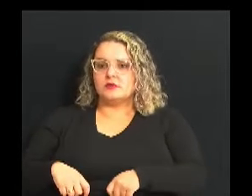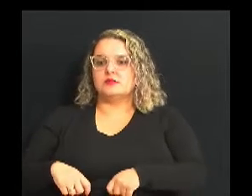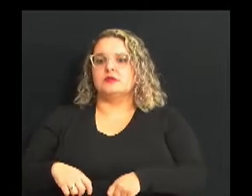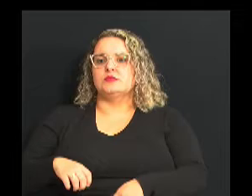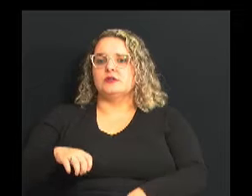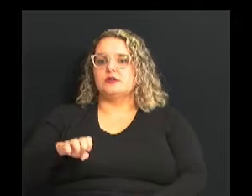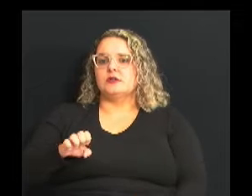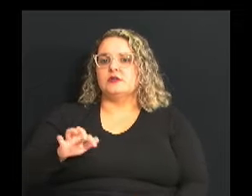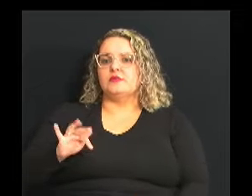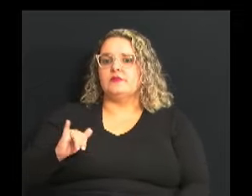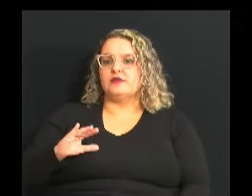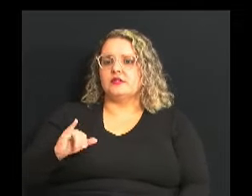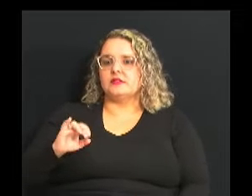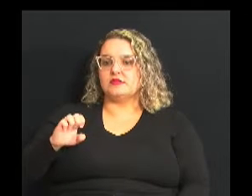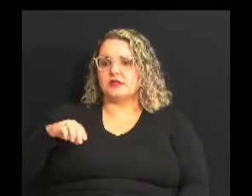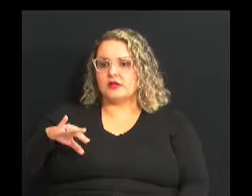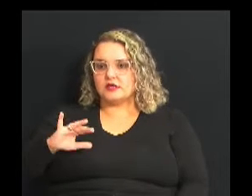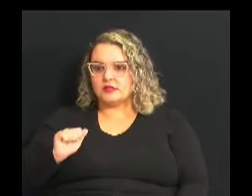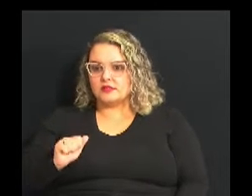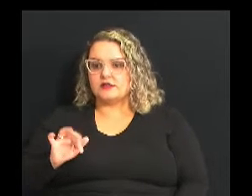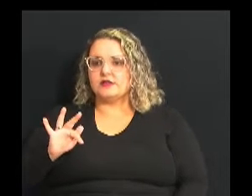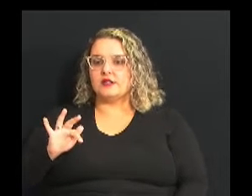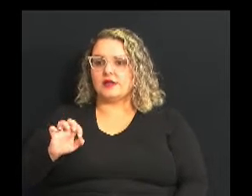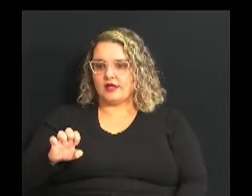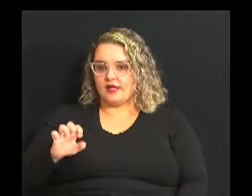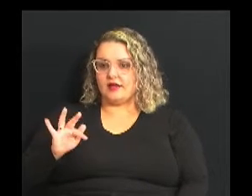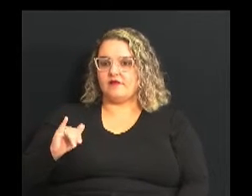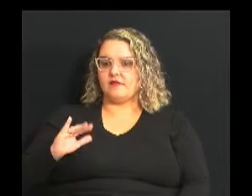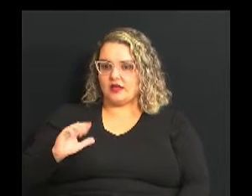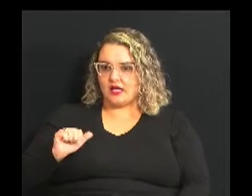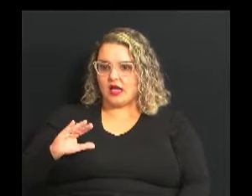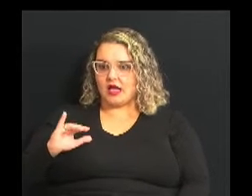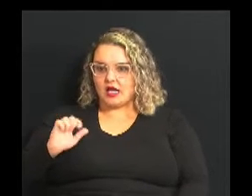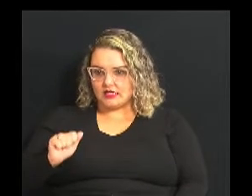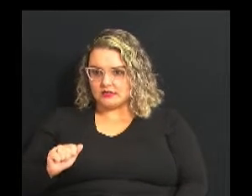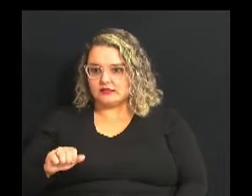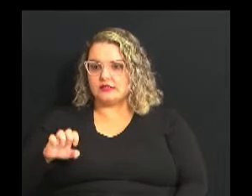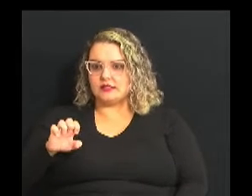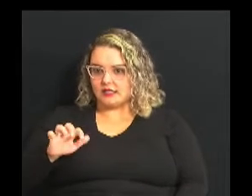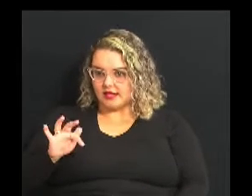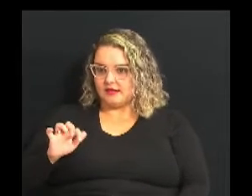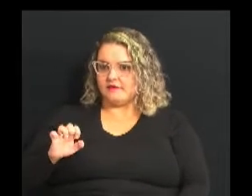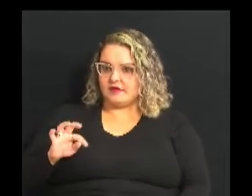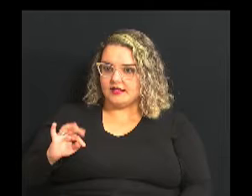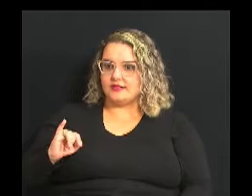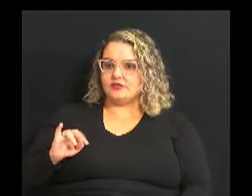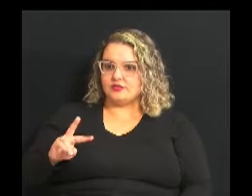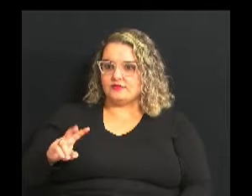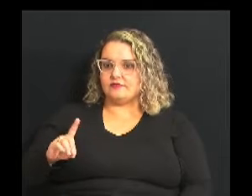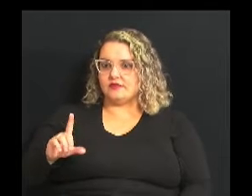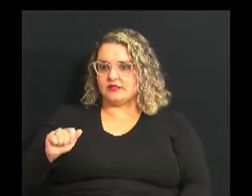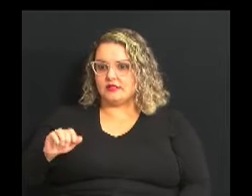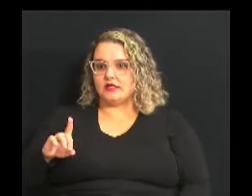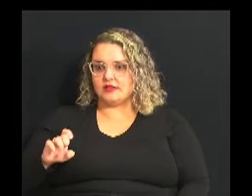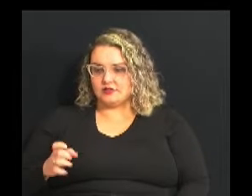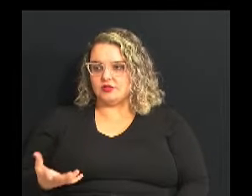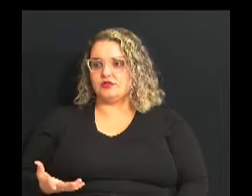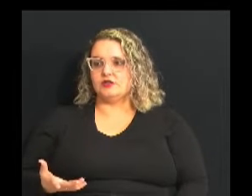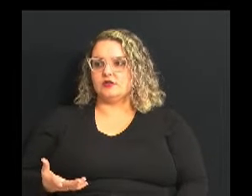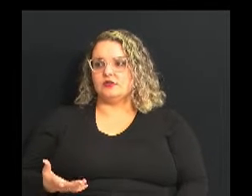somos poucos, nós temos que prezar pela qualidade, porque nós não temos muita opção de retrabalho. Mais bem